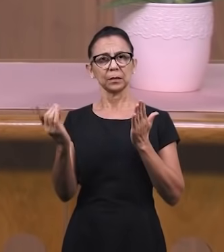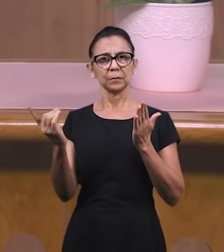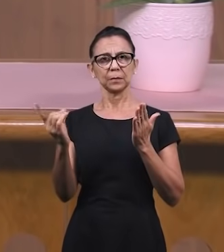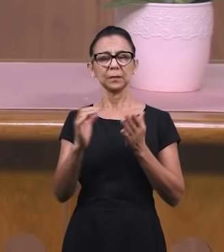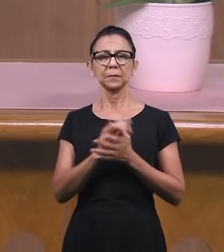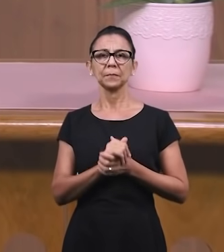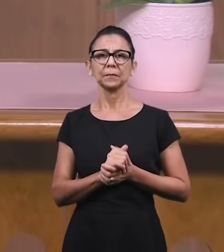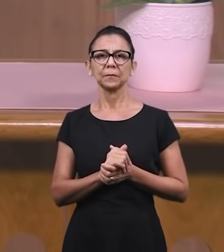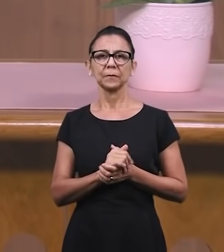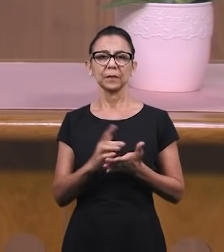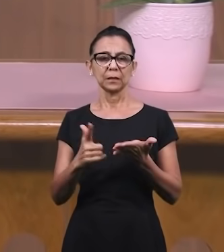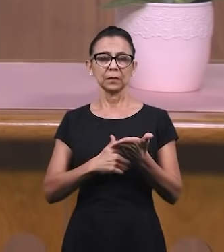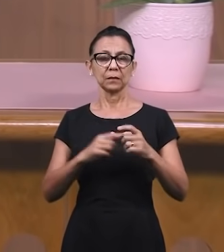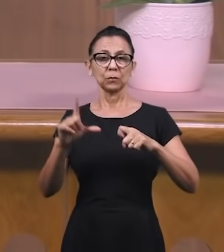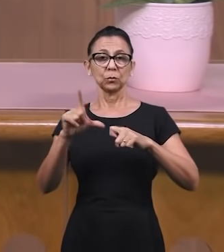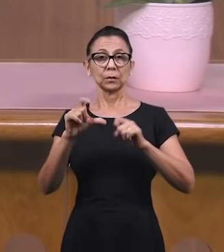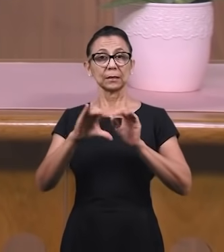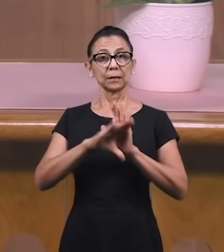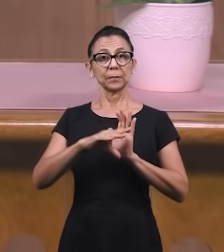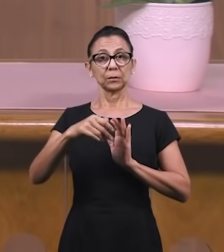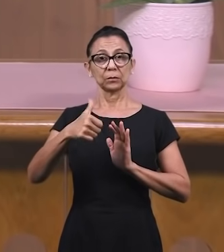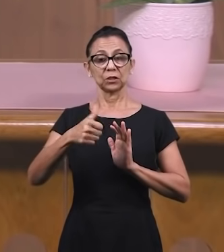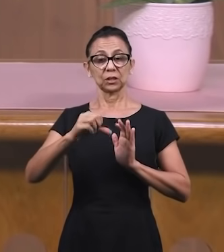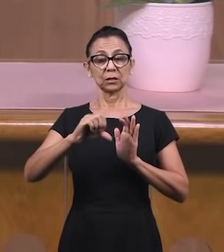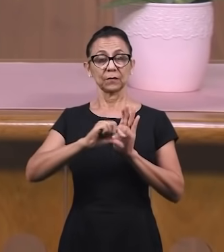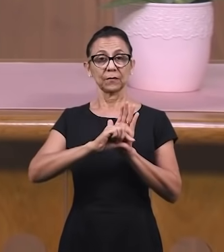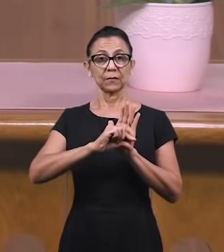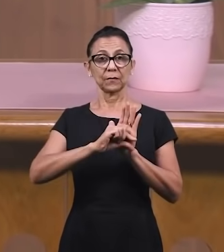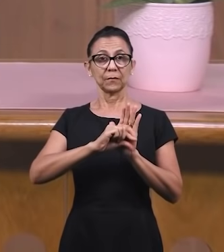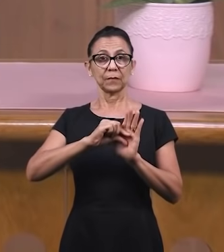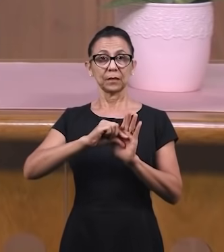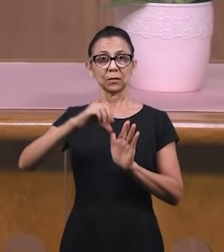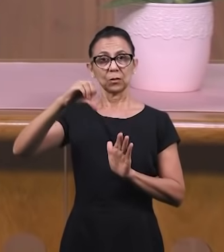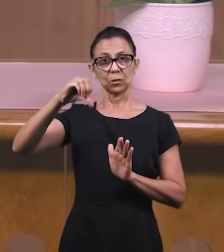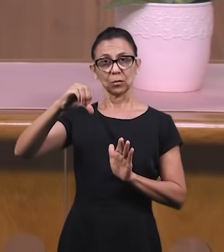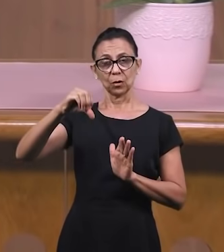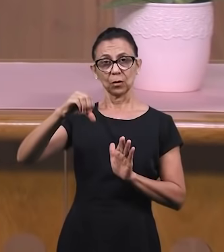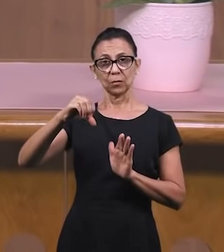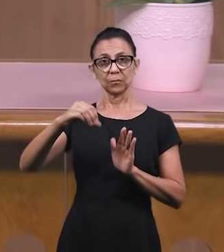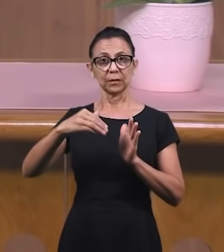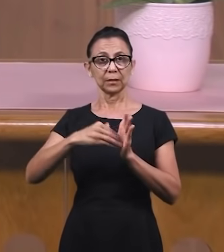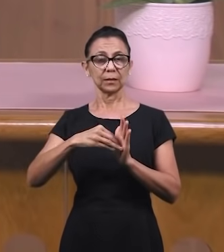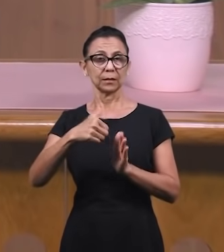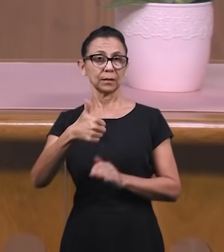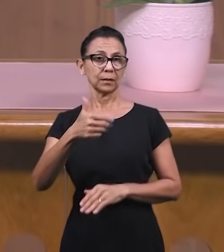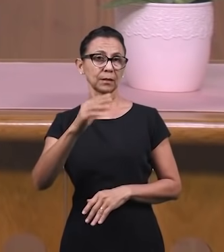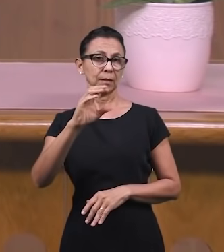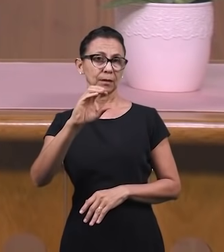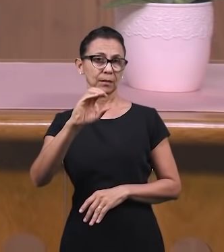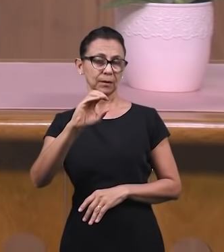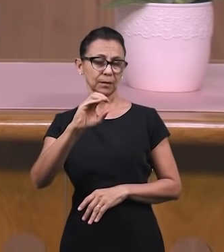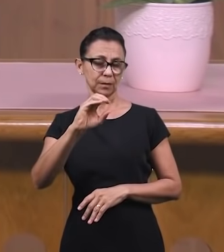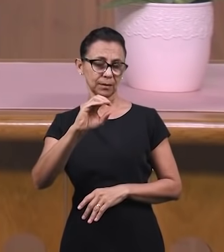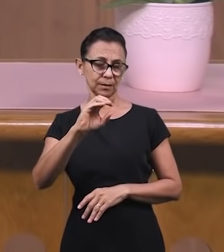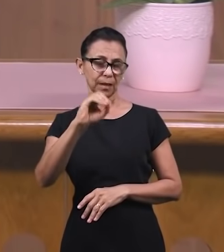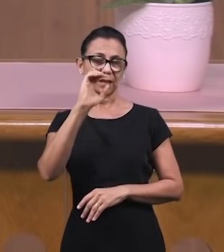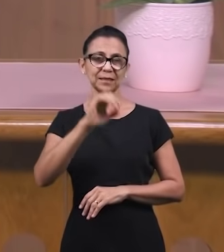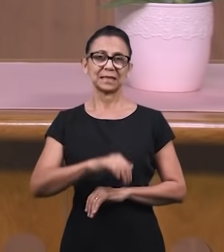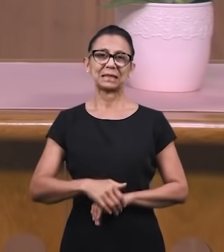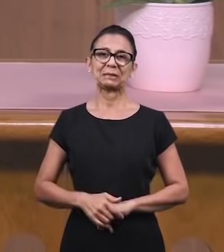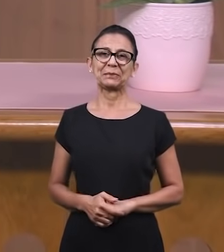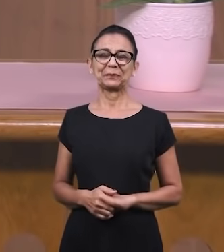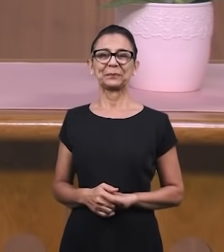Evangelho de Lucas, no capítulo 19, nós vamos ler os versos de número 9 e 10. Lucas